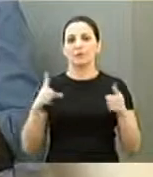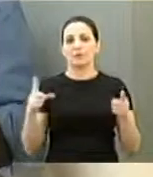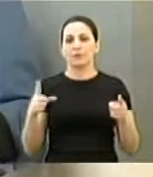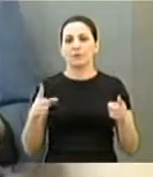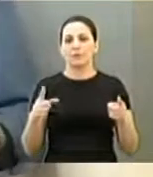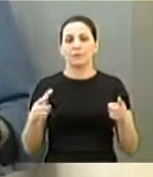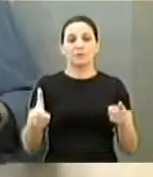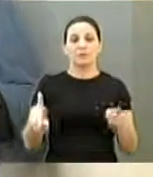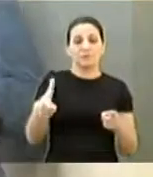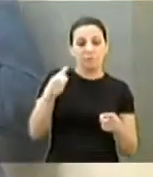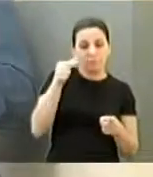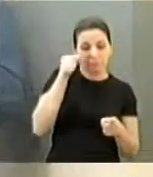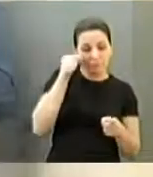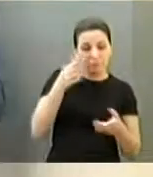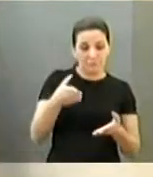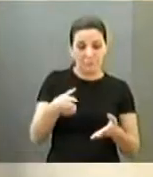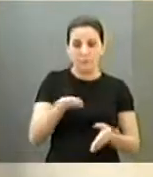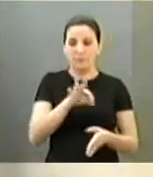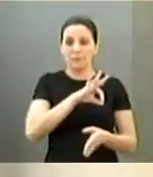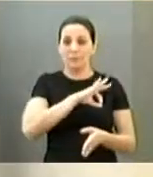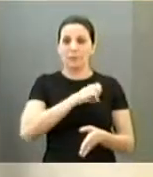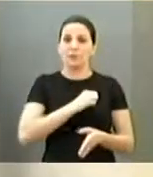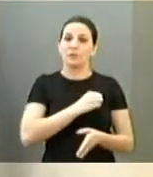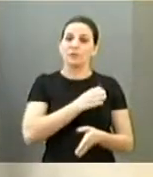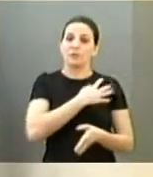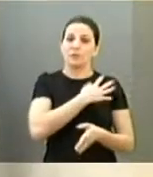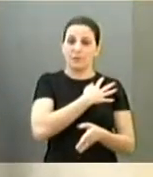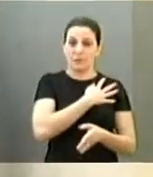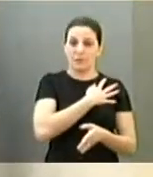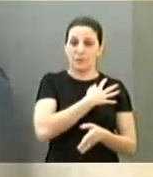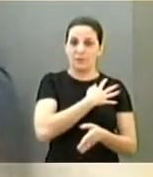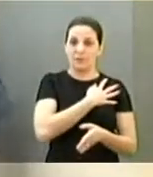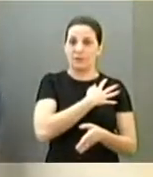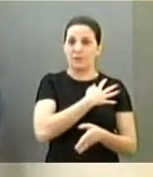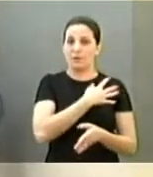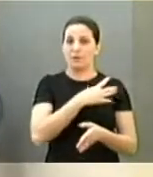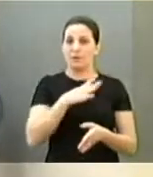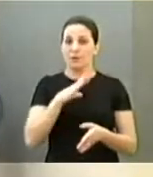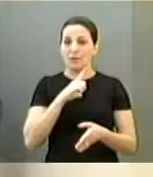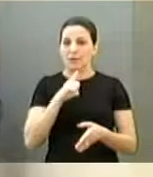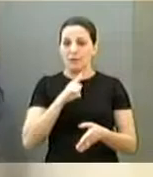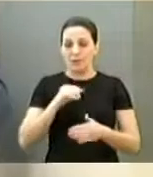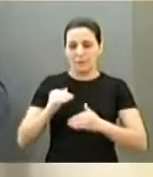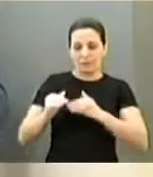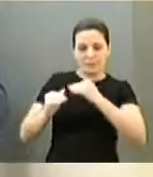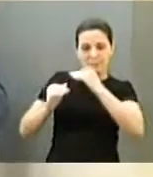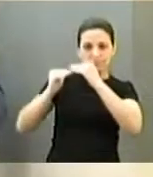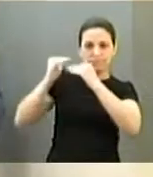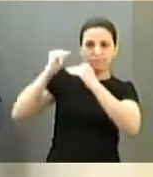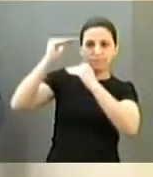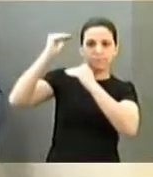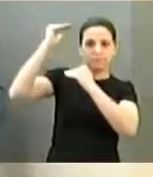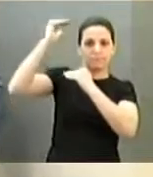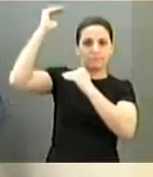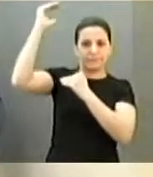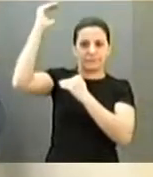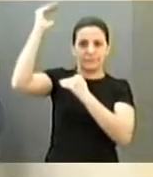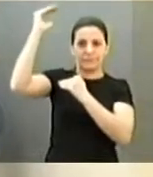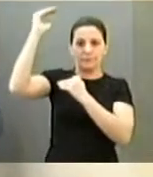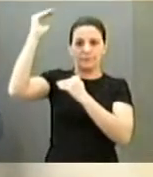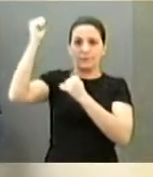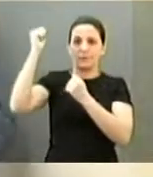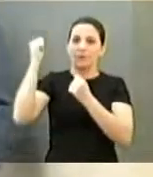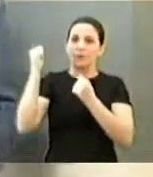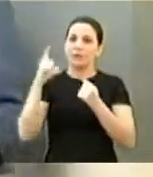observações. A polícia militar é uma polícia que tem hierarquia, ou seja, ela cumpre normas, cumpre